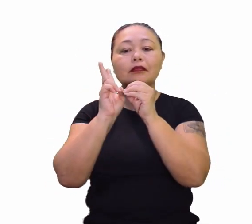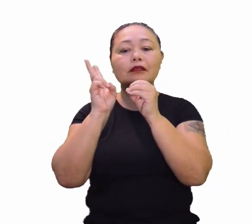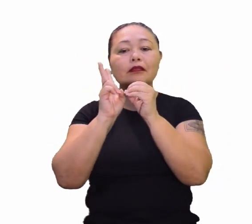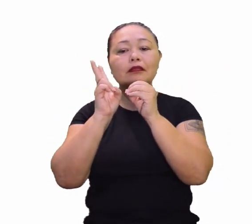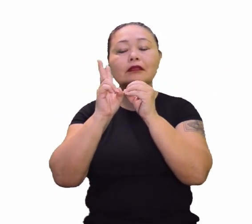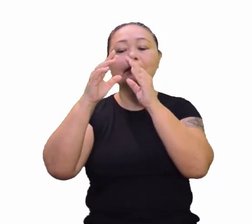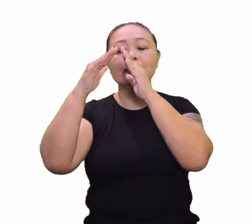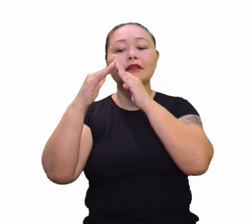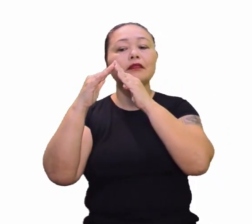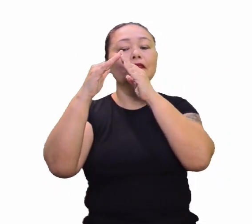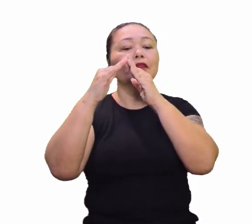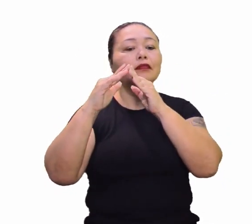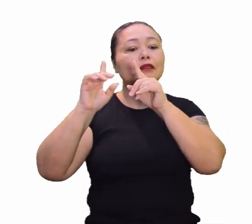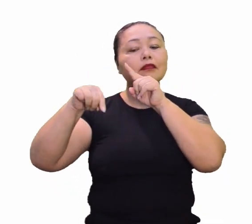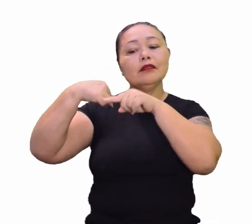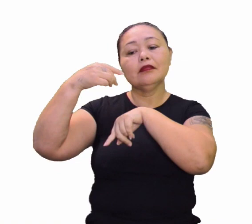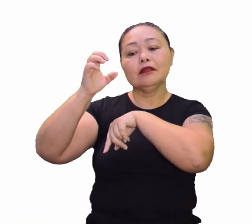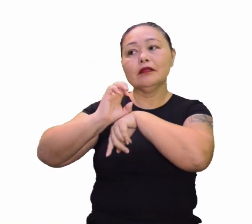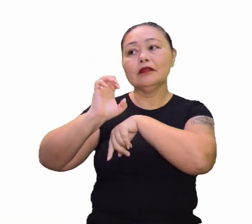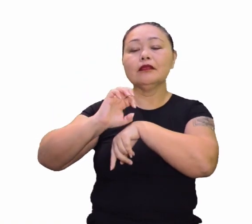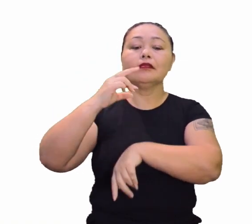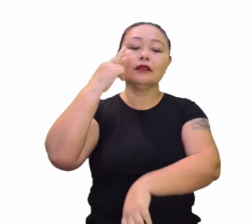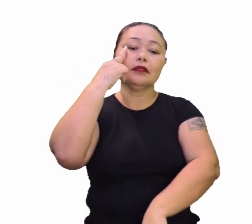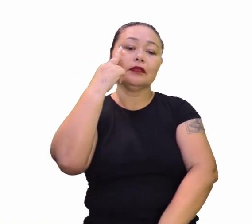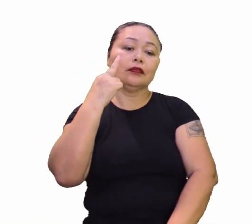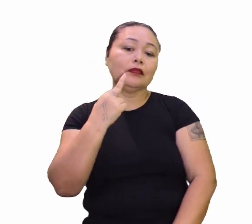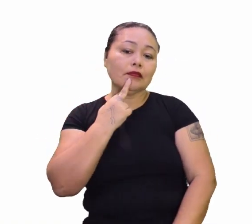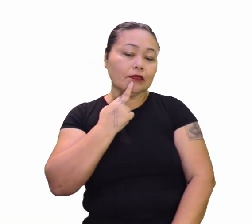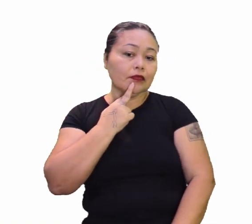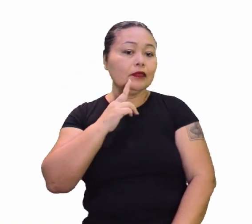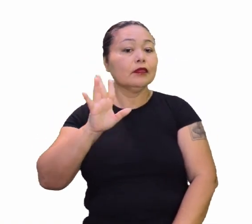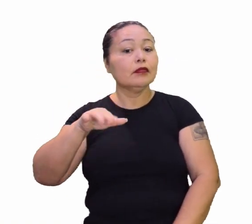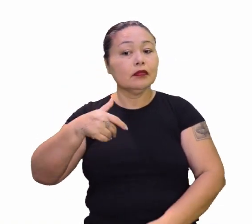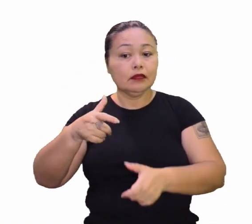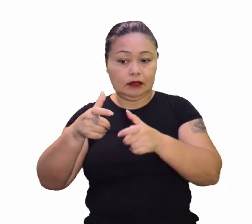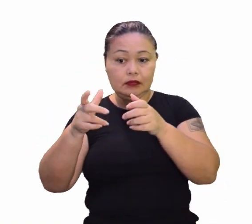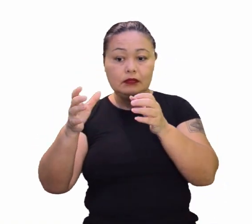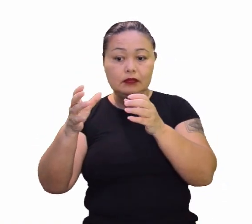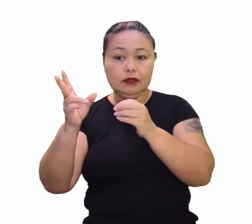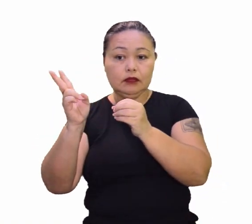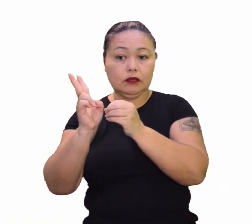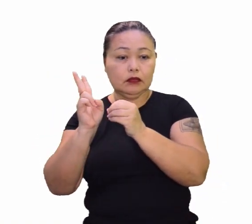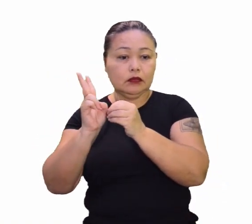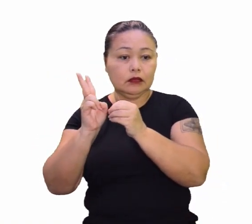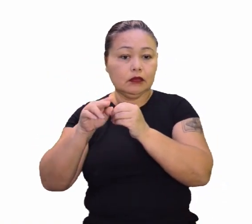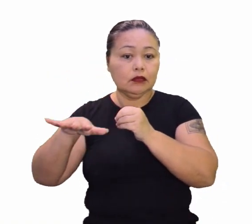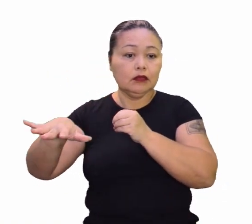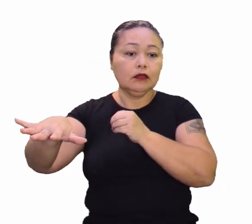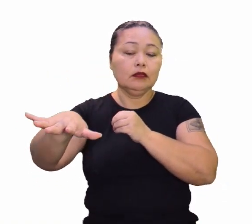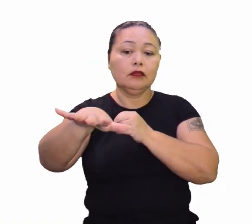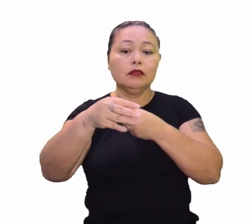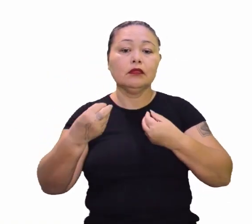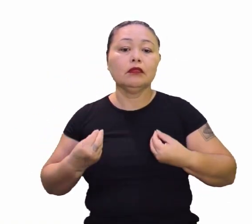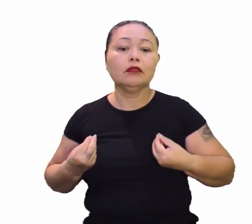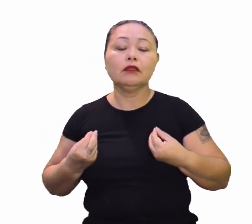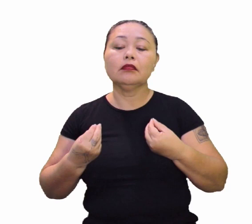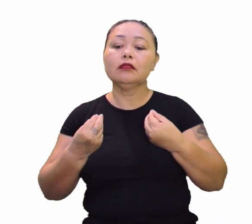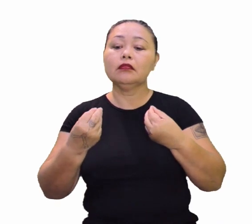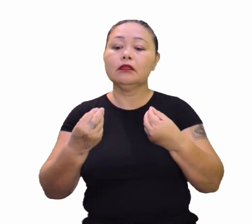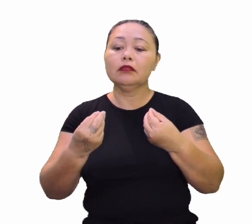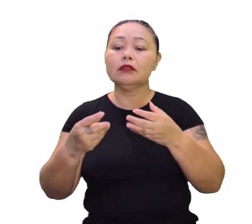habitam ancestralmente Rondônia, sendo muito deles detentores de áreas